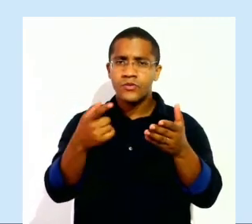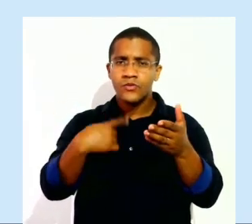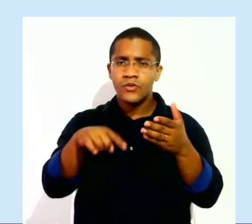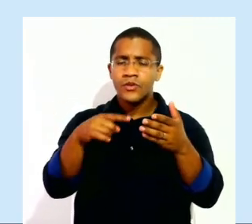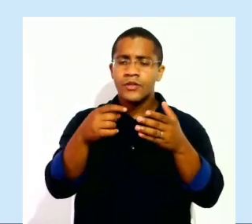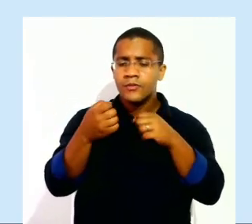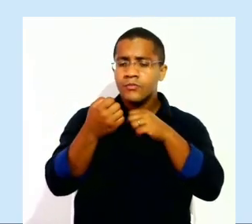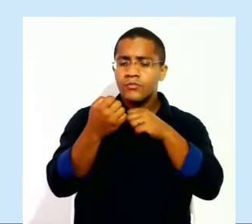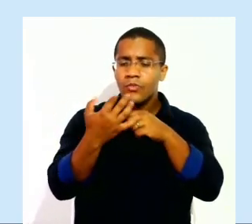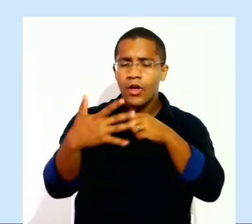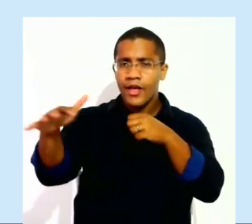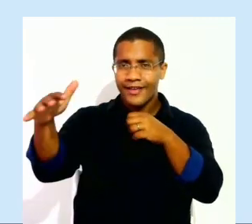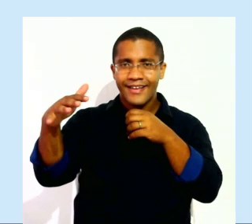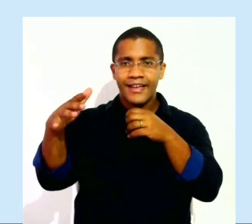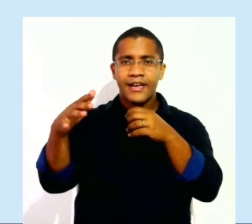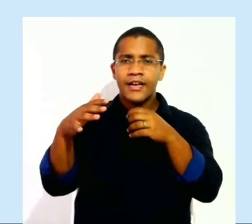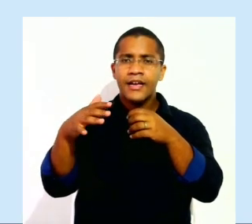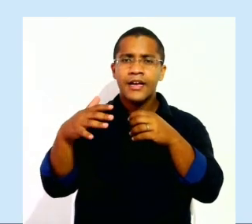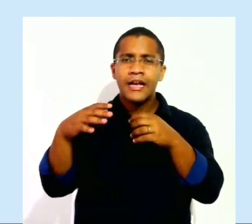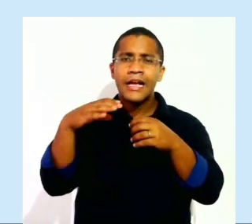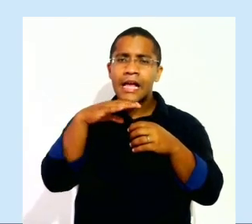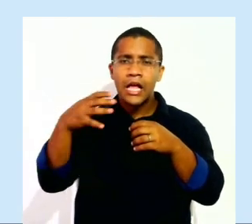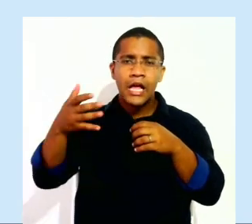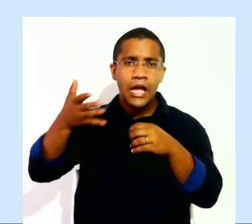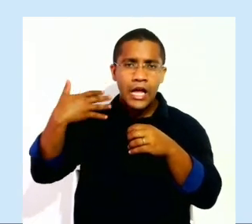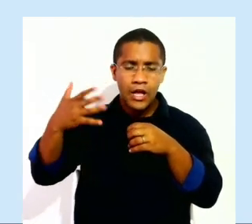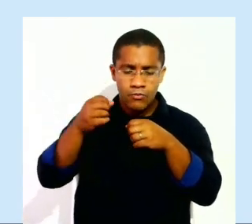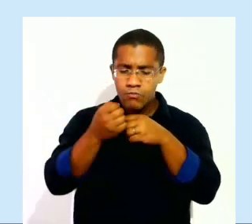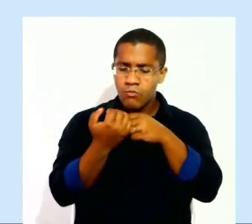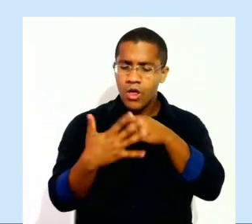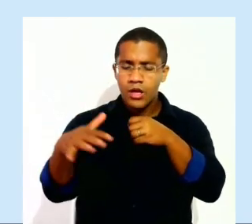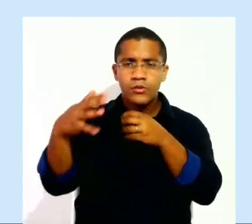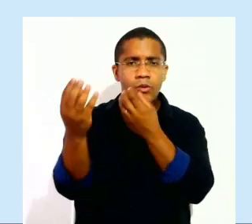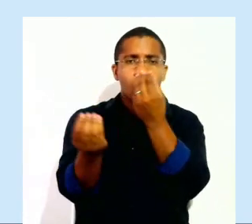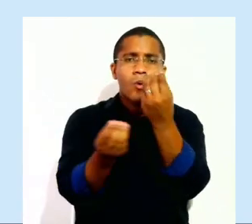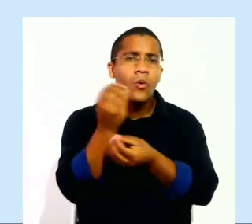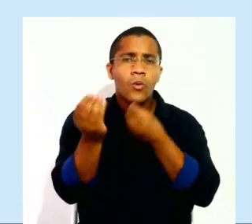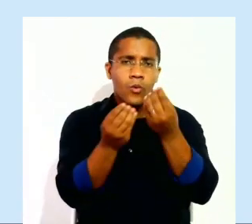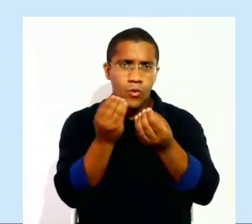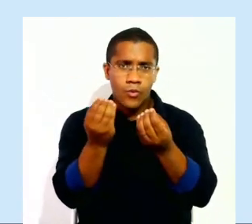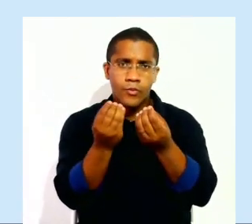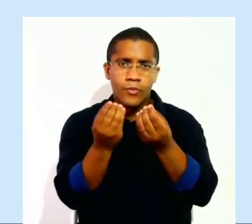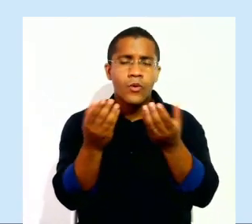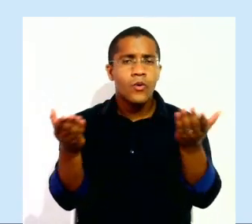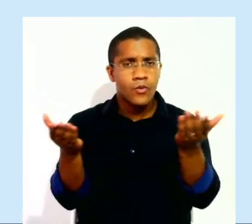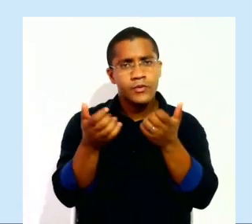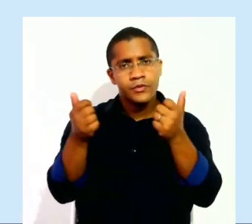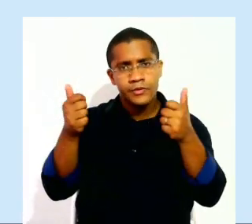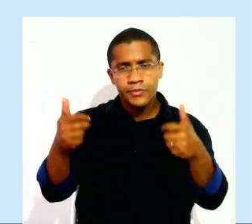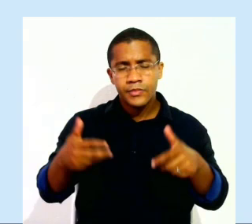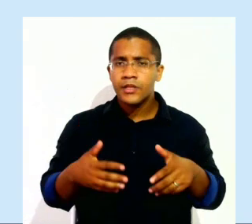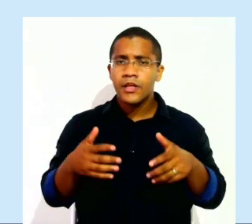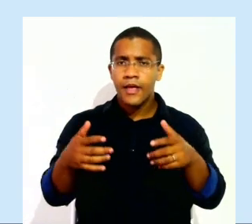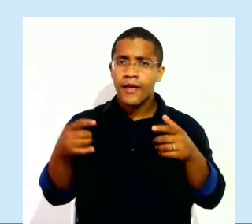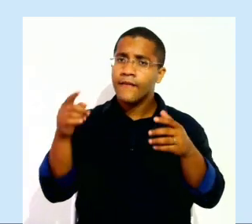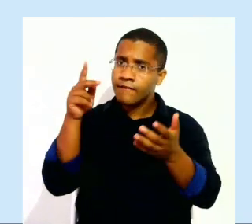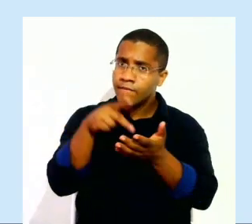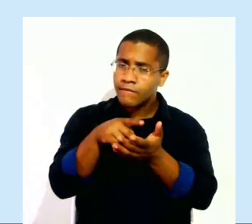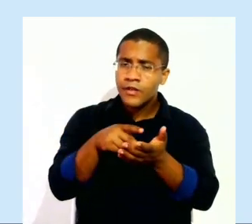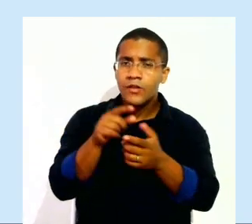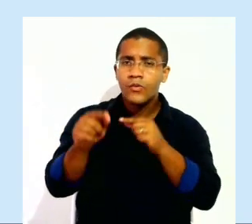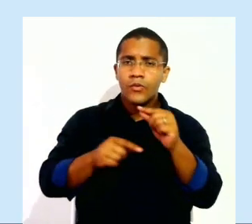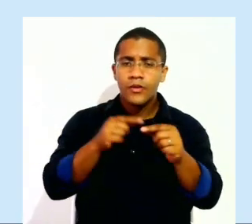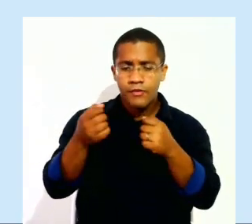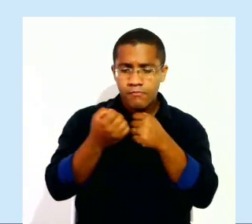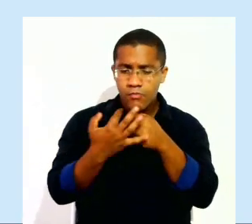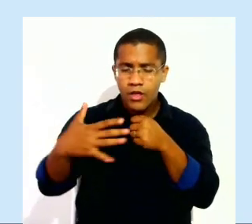primeiro eu tenho que falar para vocês sobre a propagação do calor, a transmissão do calor. Na realidade,